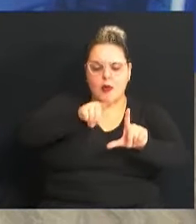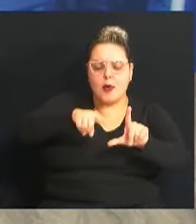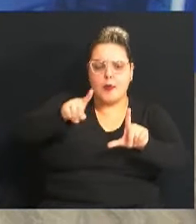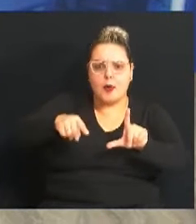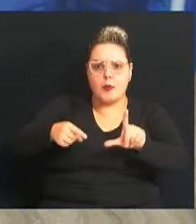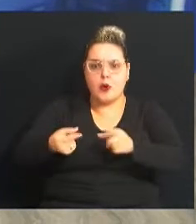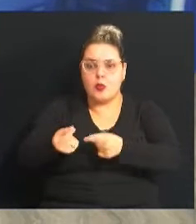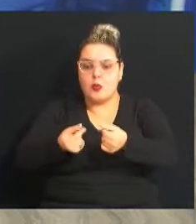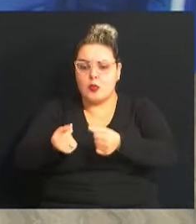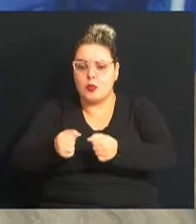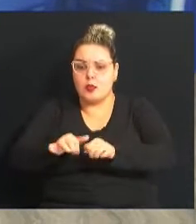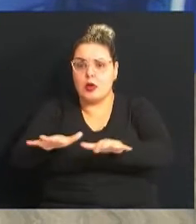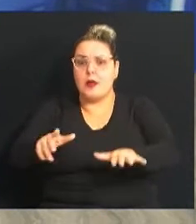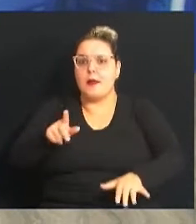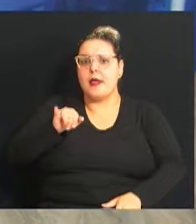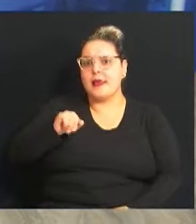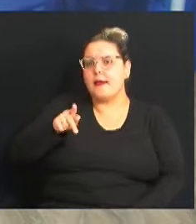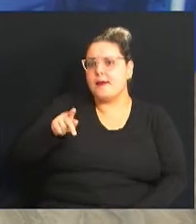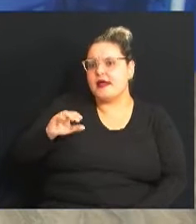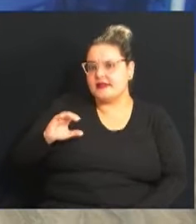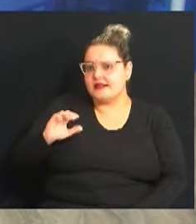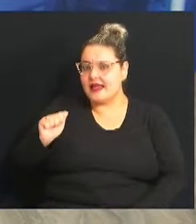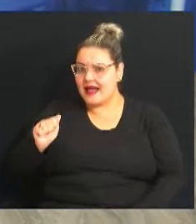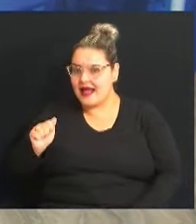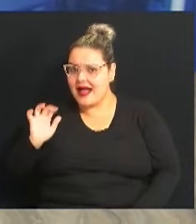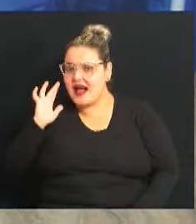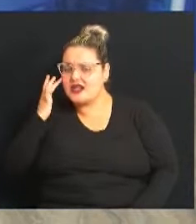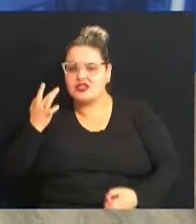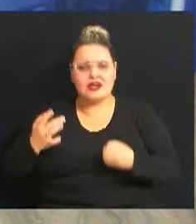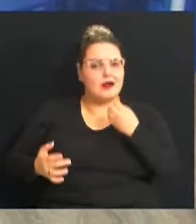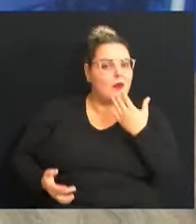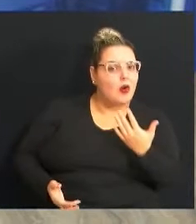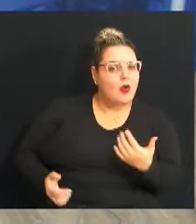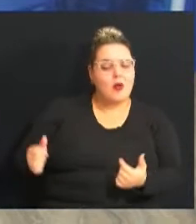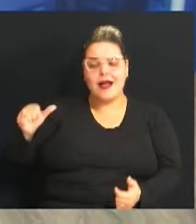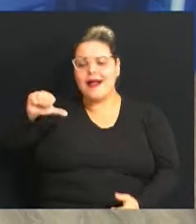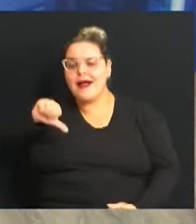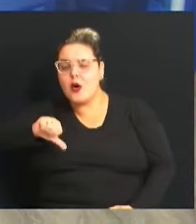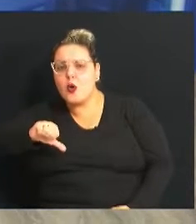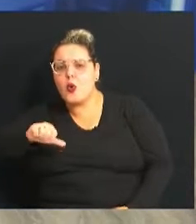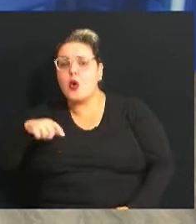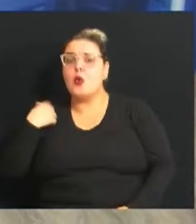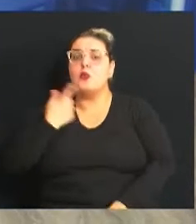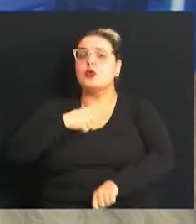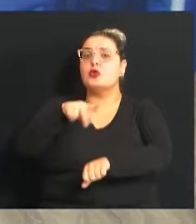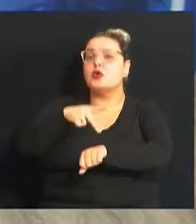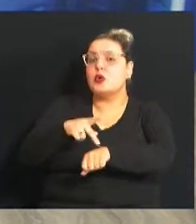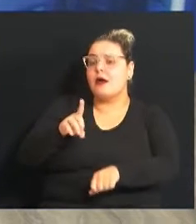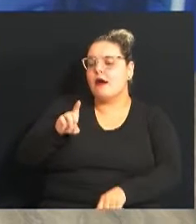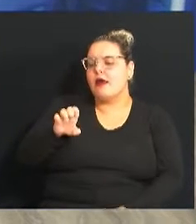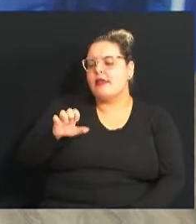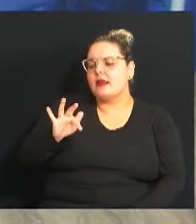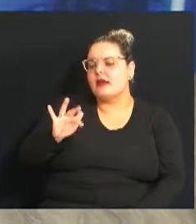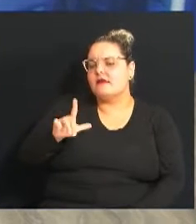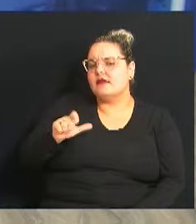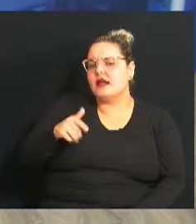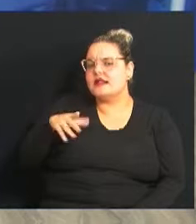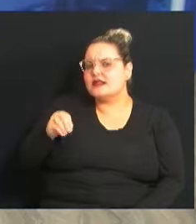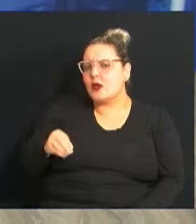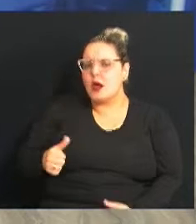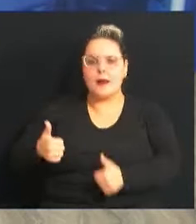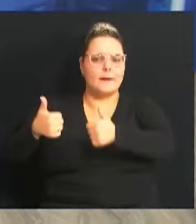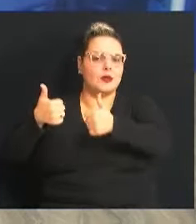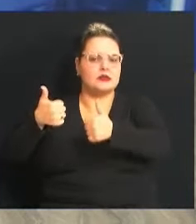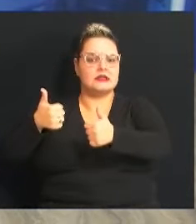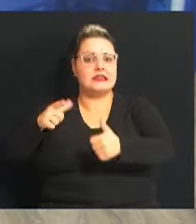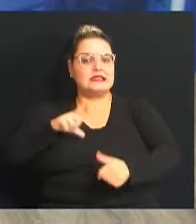amplo, IPCA? Acha que é bom, é ruim, deflação? Para o nosso país, deflação é algo positivo? Tem alguma